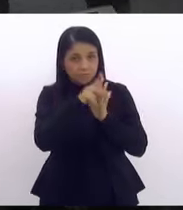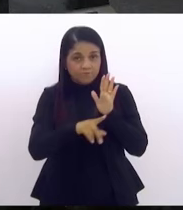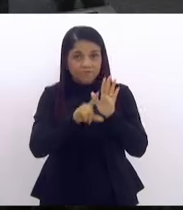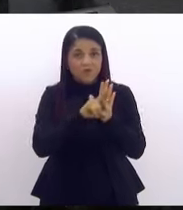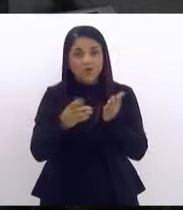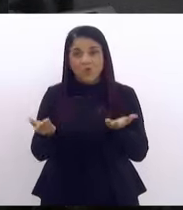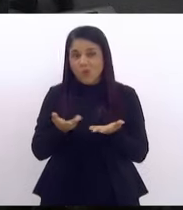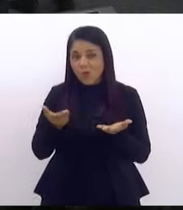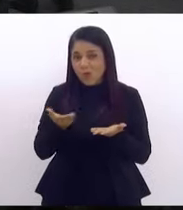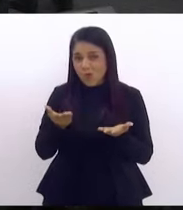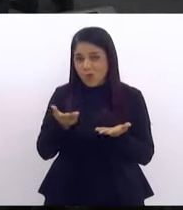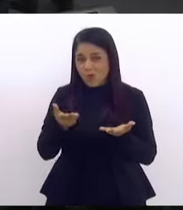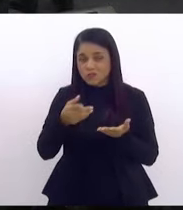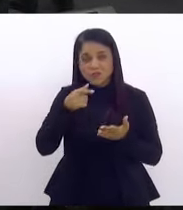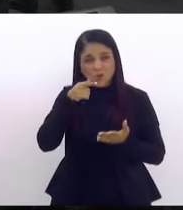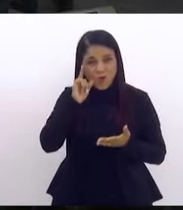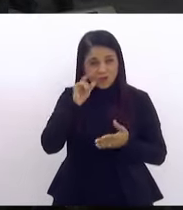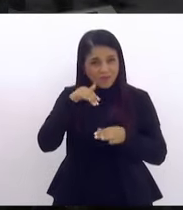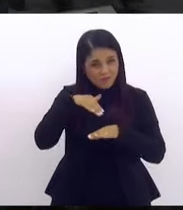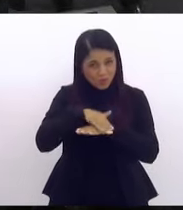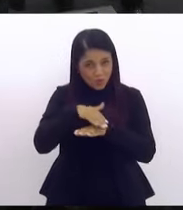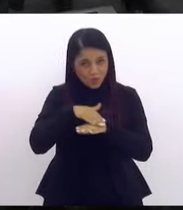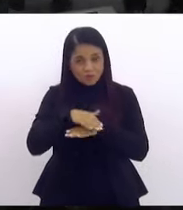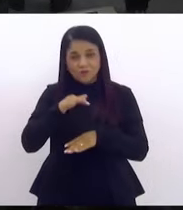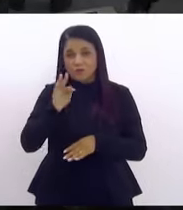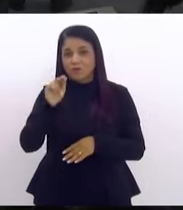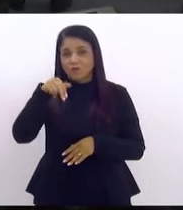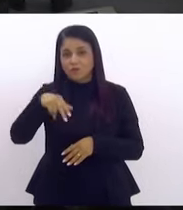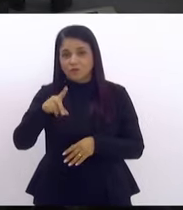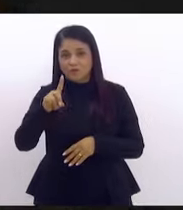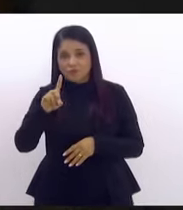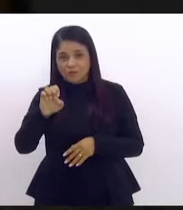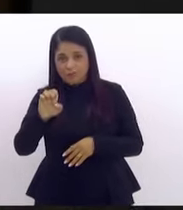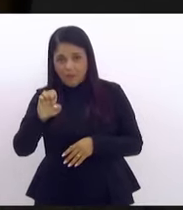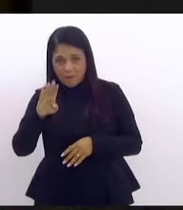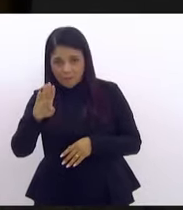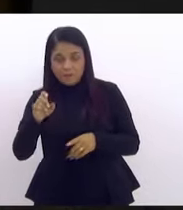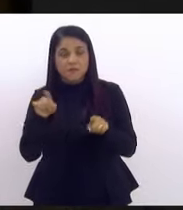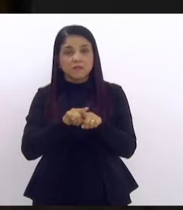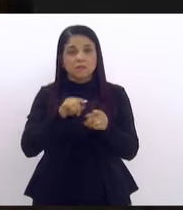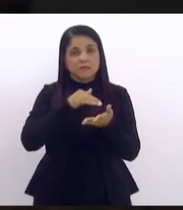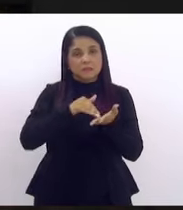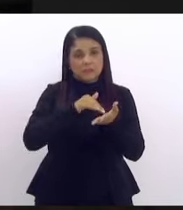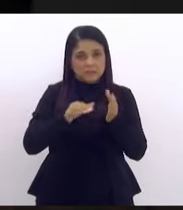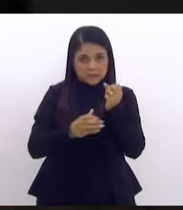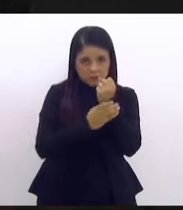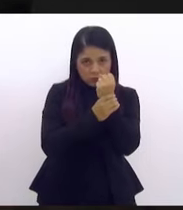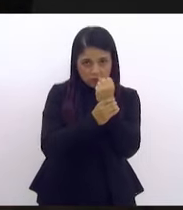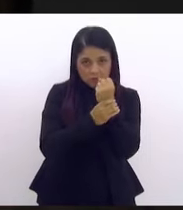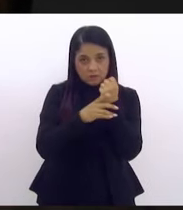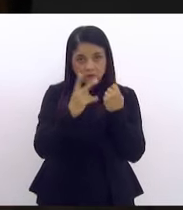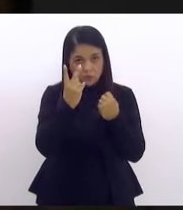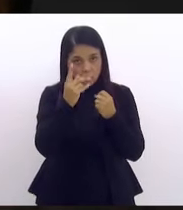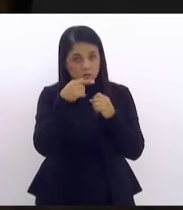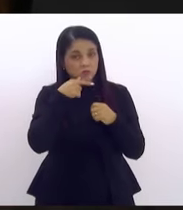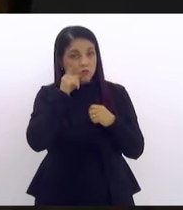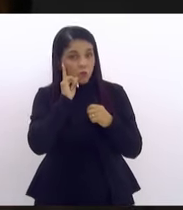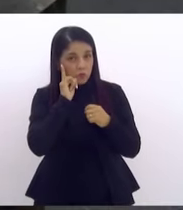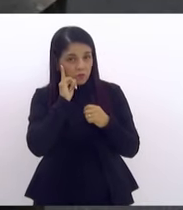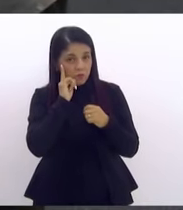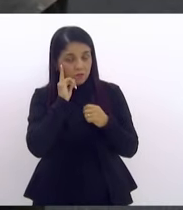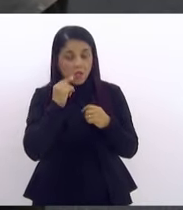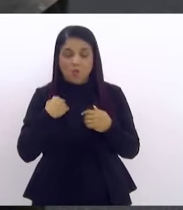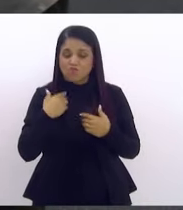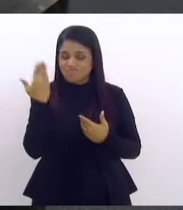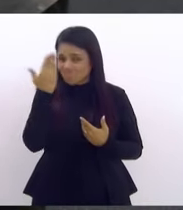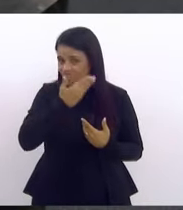publicar o de ontem à noite, foi o do Fundeb e da Secretaria de Segurança. Pois é, esses 2 eu ainda não